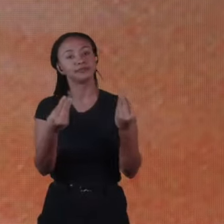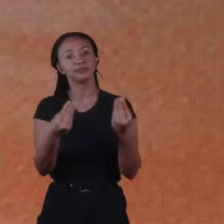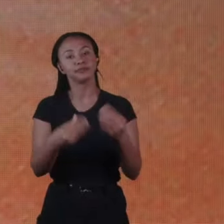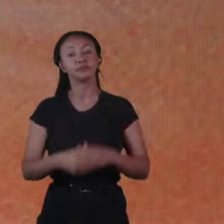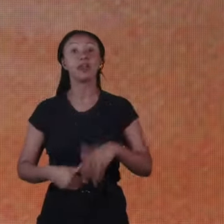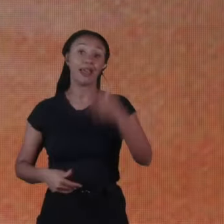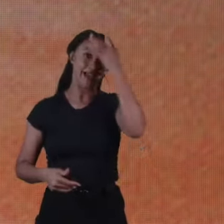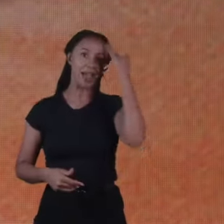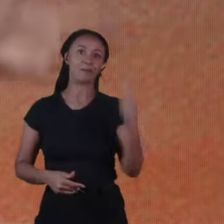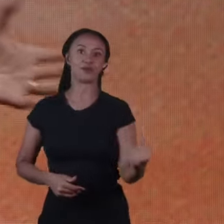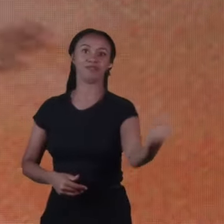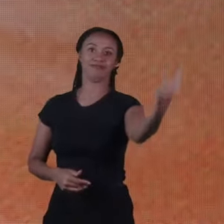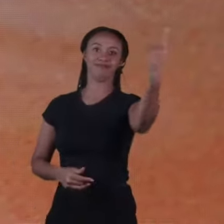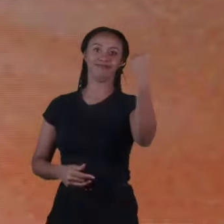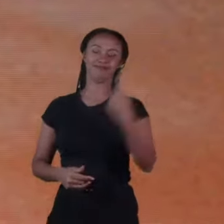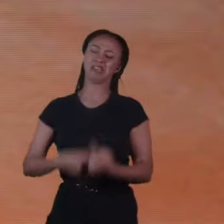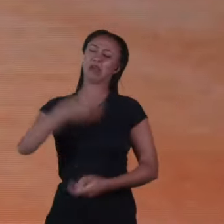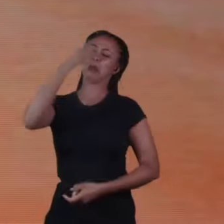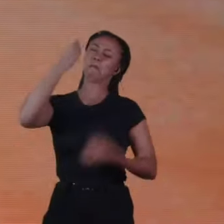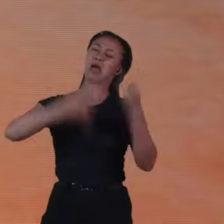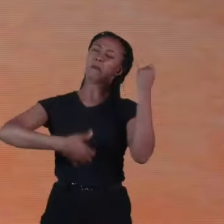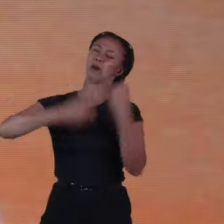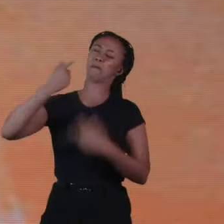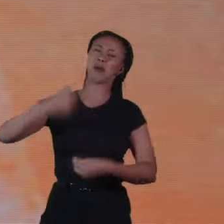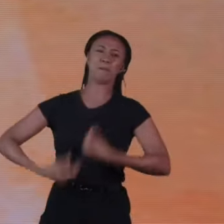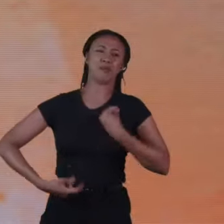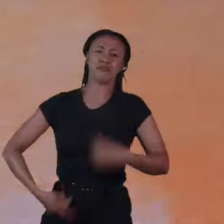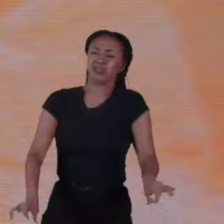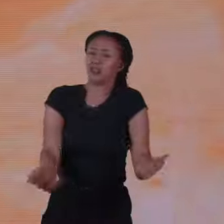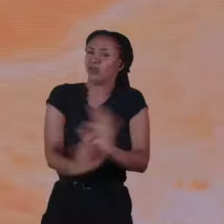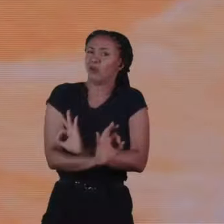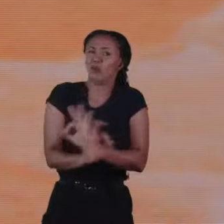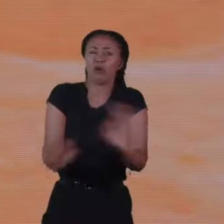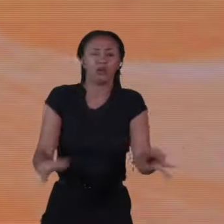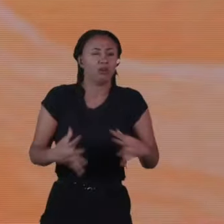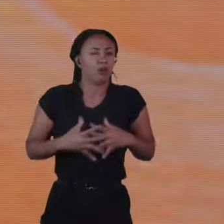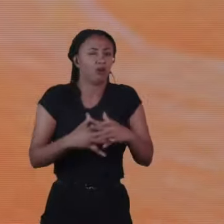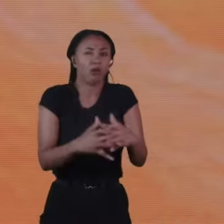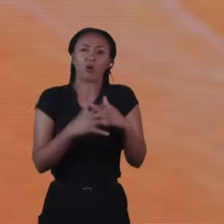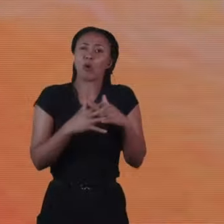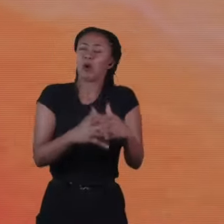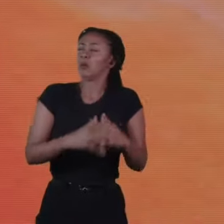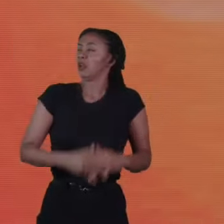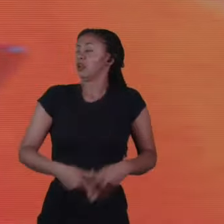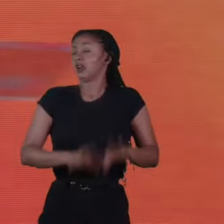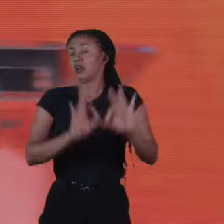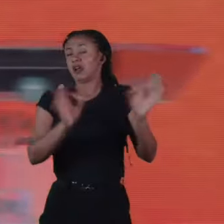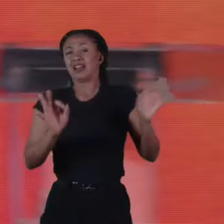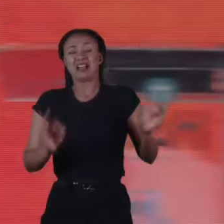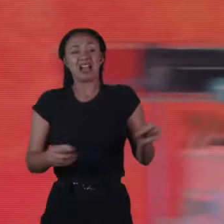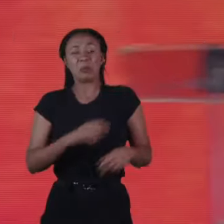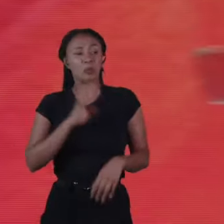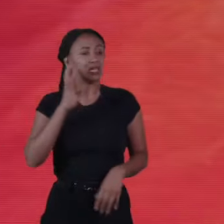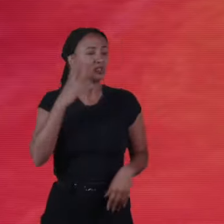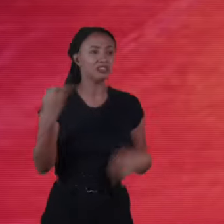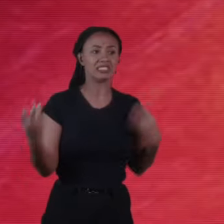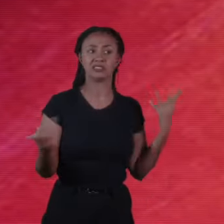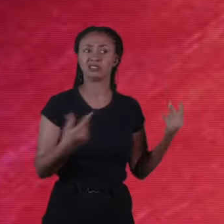E aí a pessoa chega lá no final, com a vida toda destruída, com tudo complicado, parece